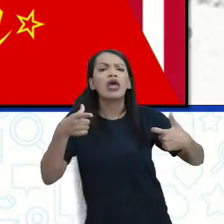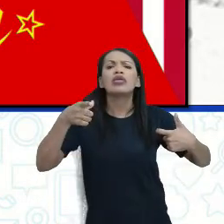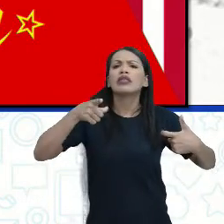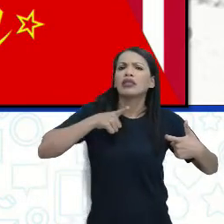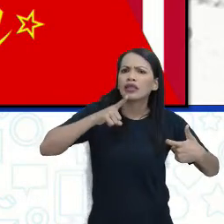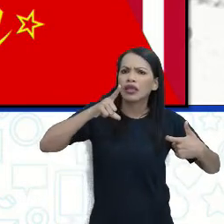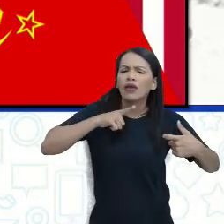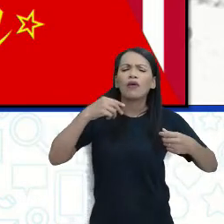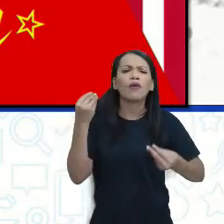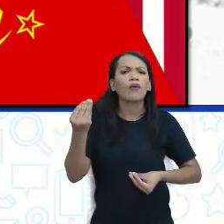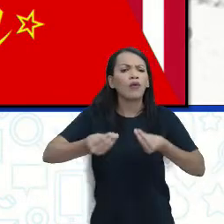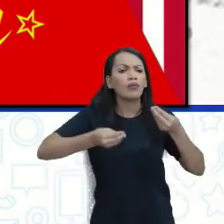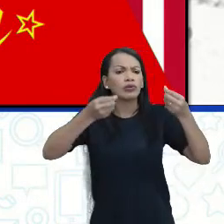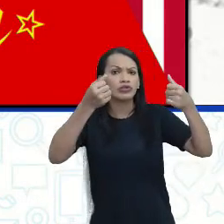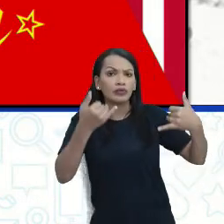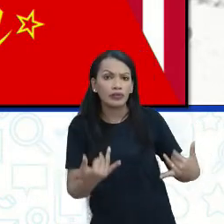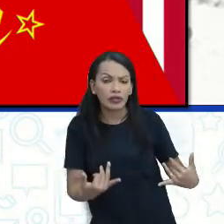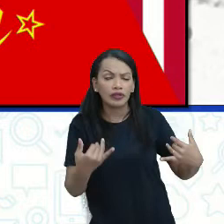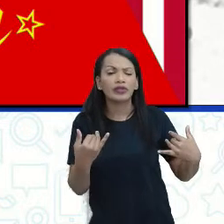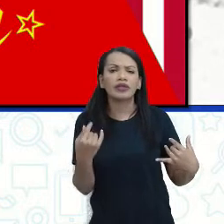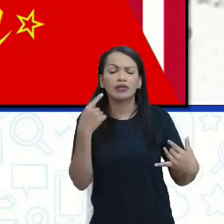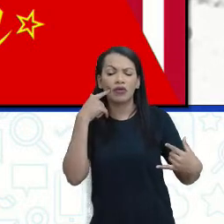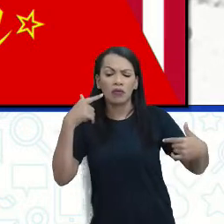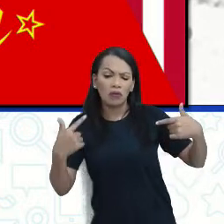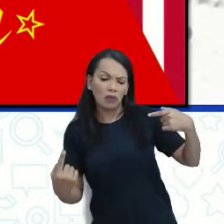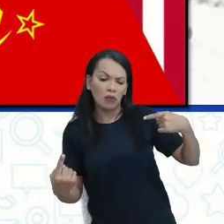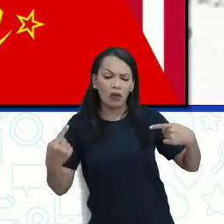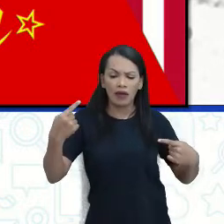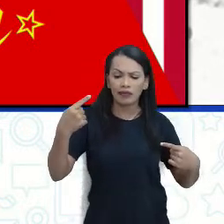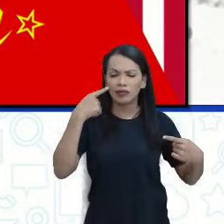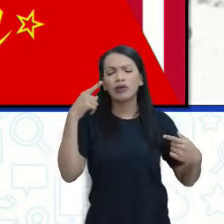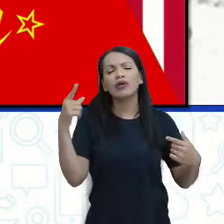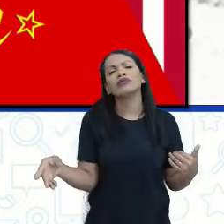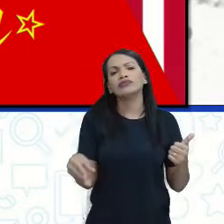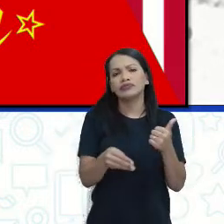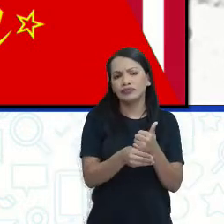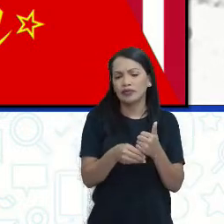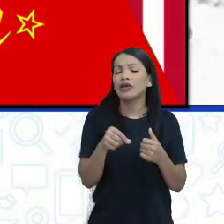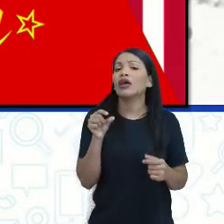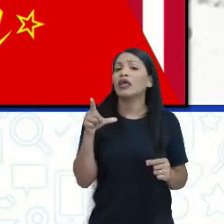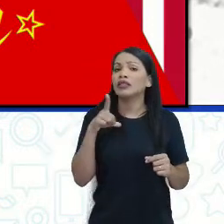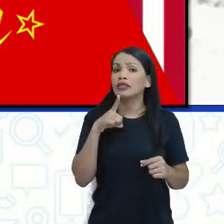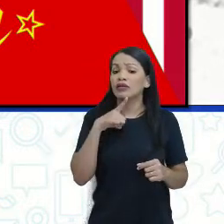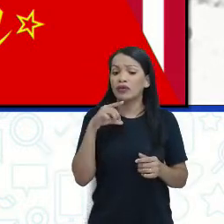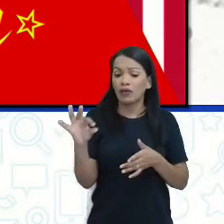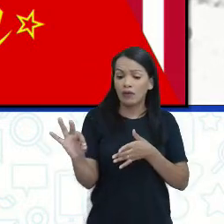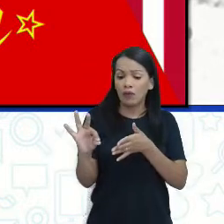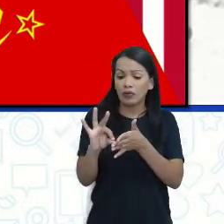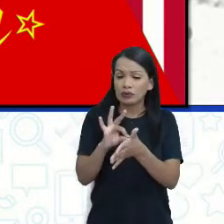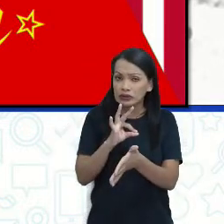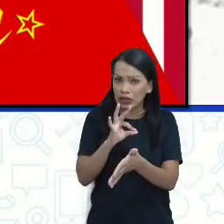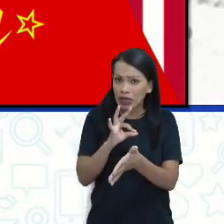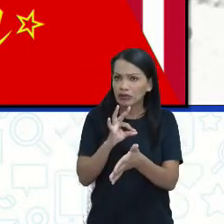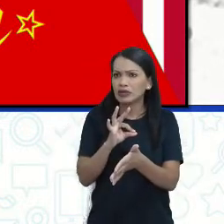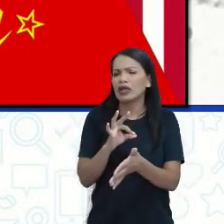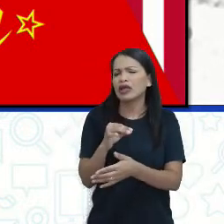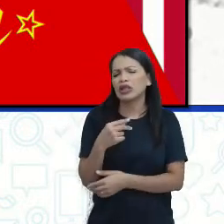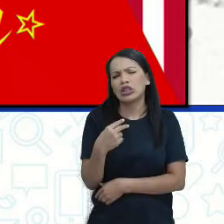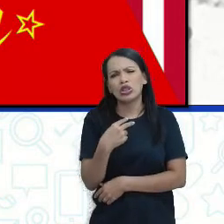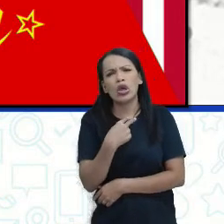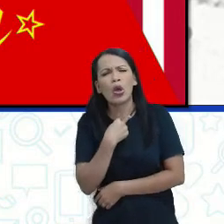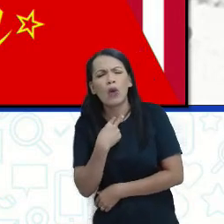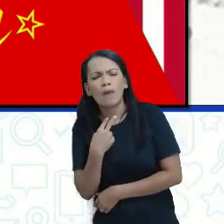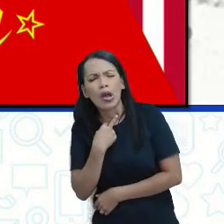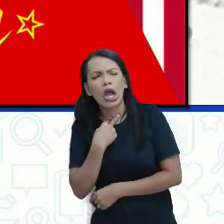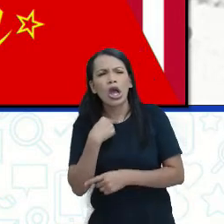como a gente diz, né, cruzetada, né, pela Alemanha. Eles tinham assinado um tratado de não agressão, que